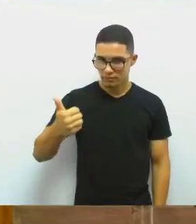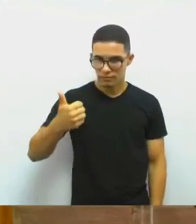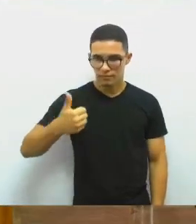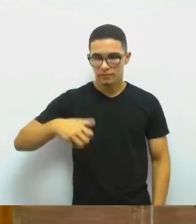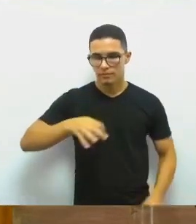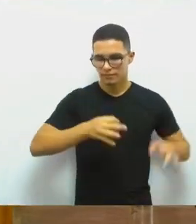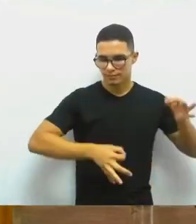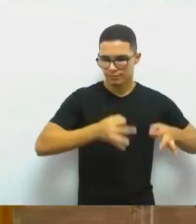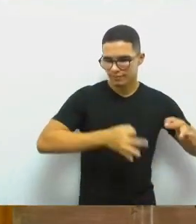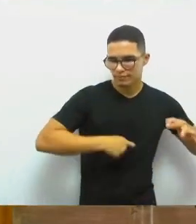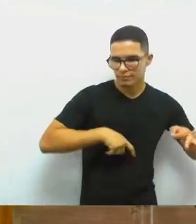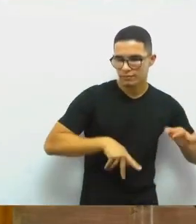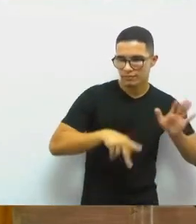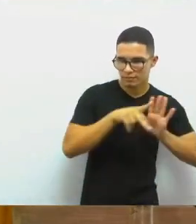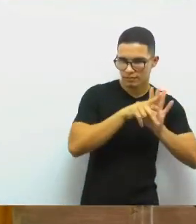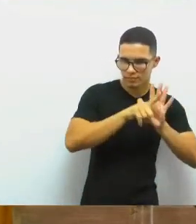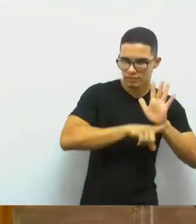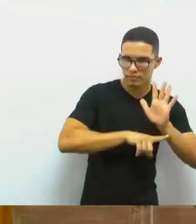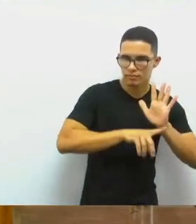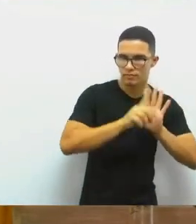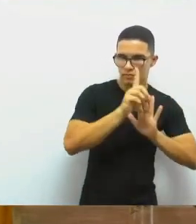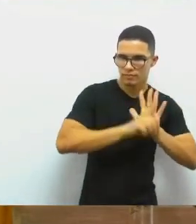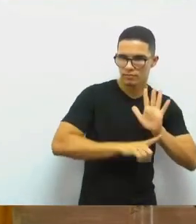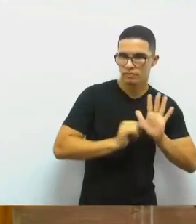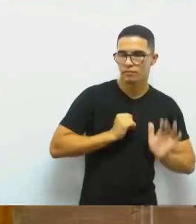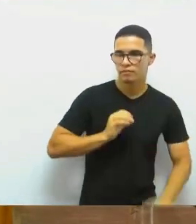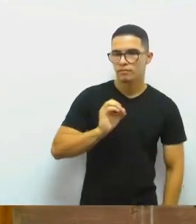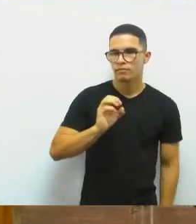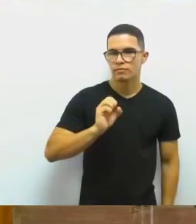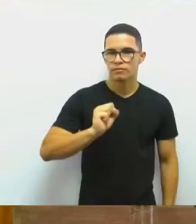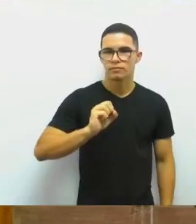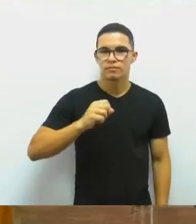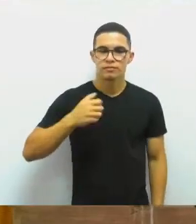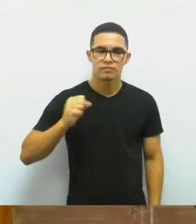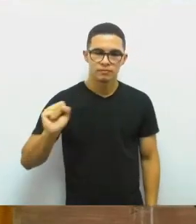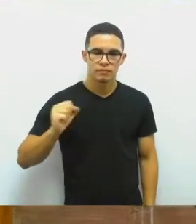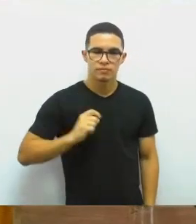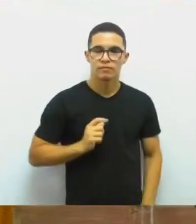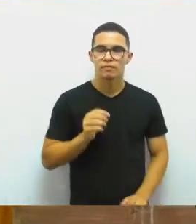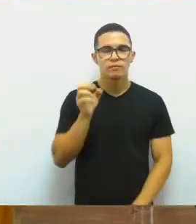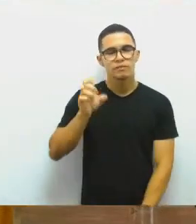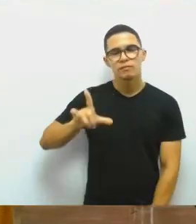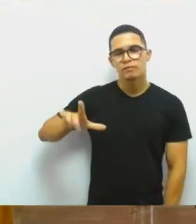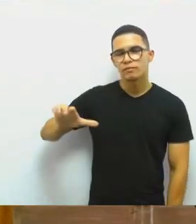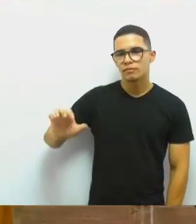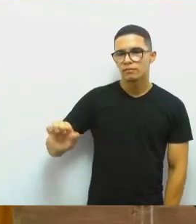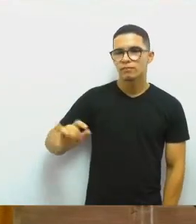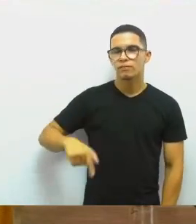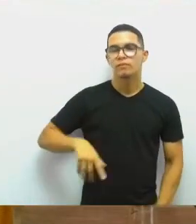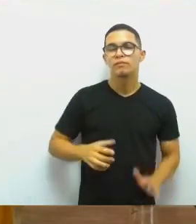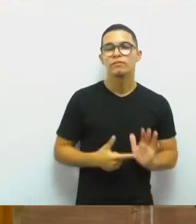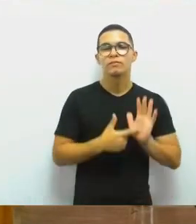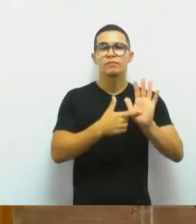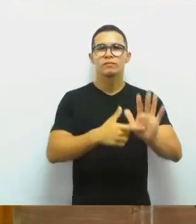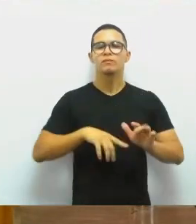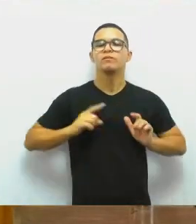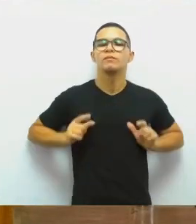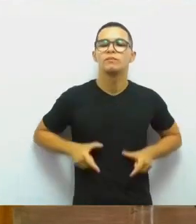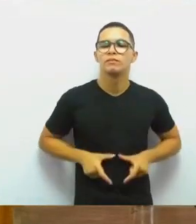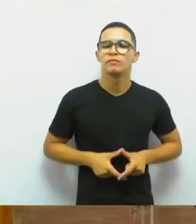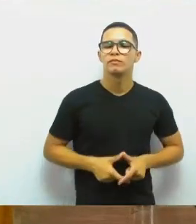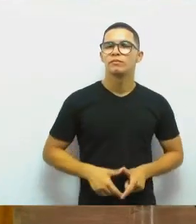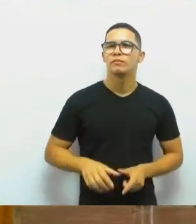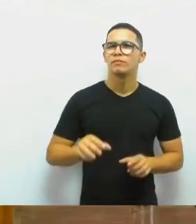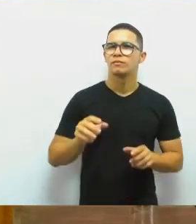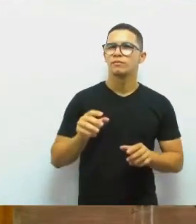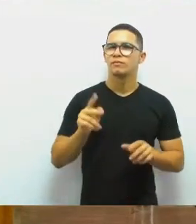opinando pela aprovação do projeto Decreto Legislativo 088, de autoria do vereador Edinho Rodrigues, que dispõe sobre a concessão da medalha de mérito